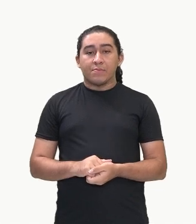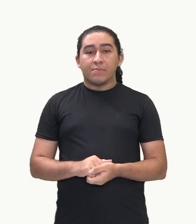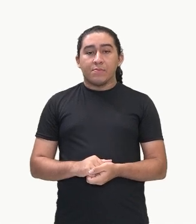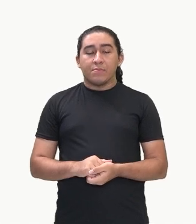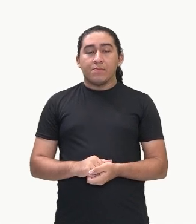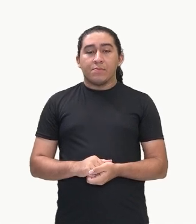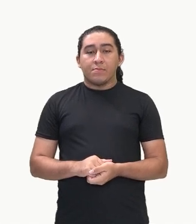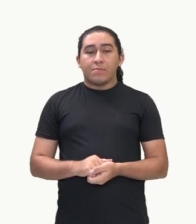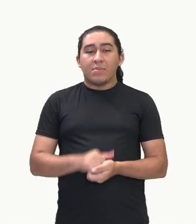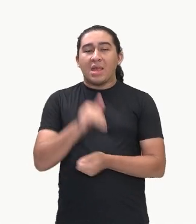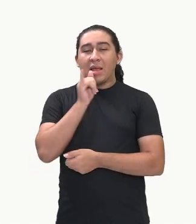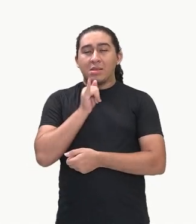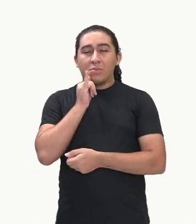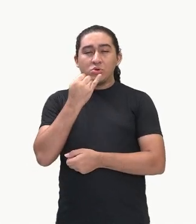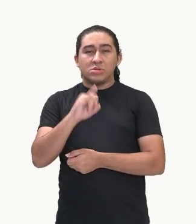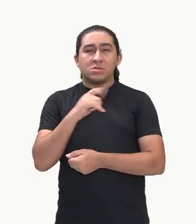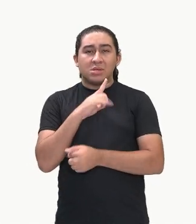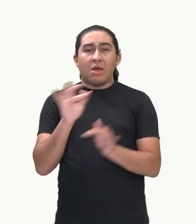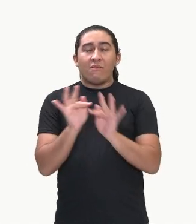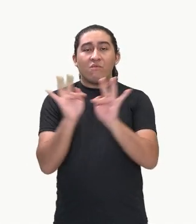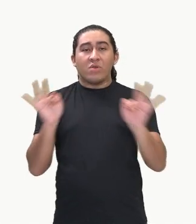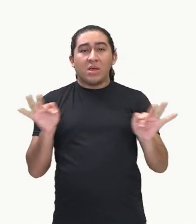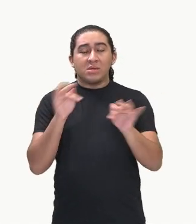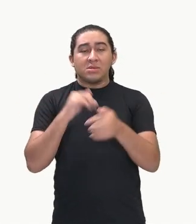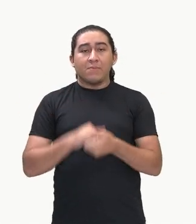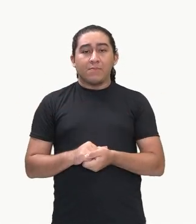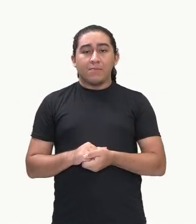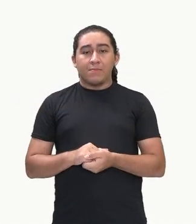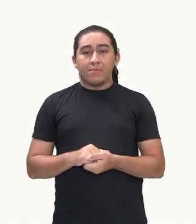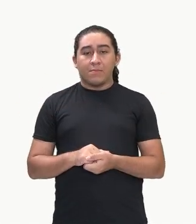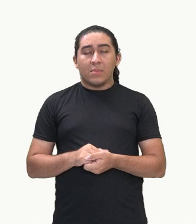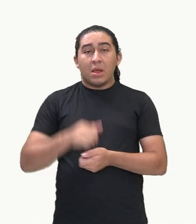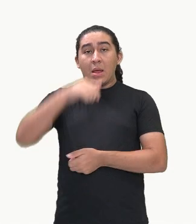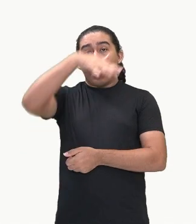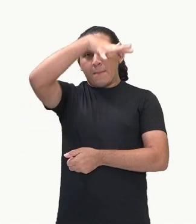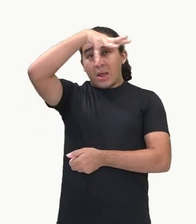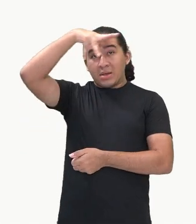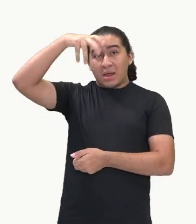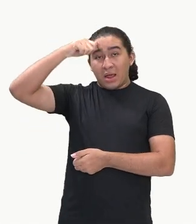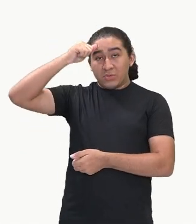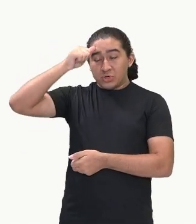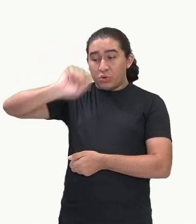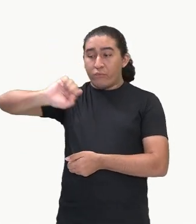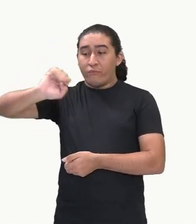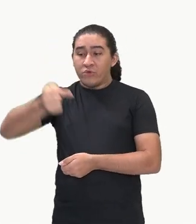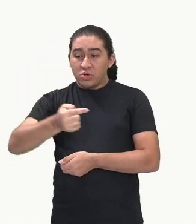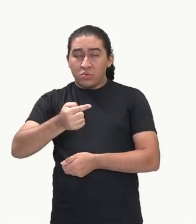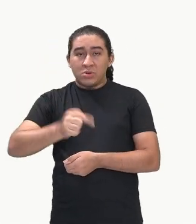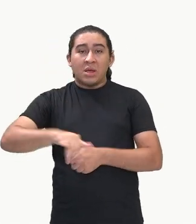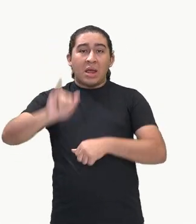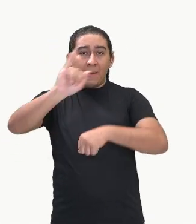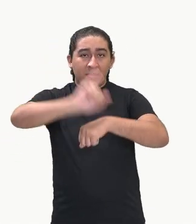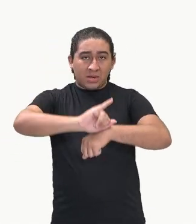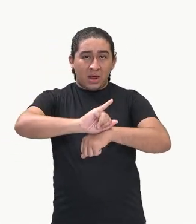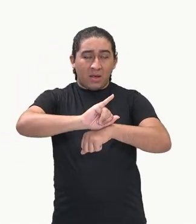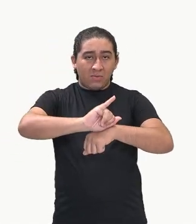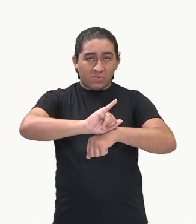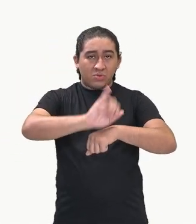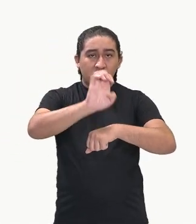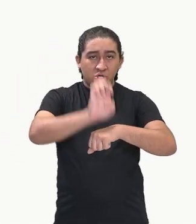Manaus, se vier essa frase assim, Manaus, aí eu colocaria vírgula, a capital do